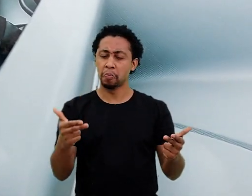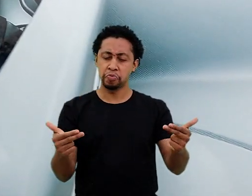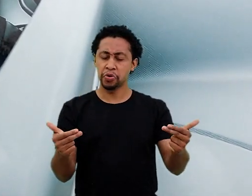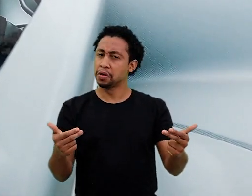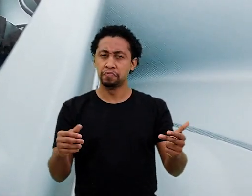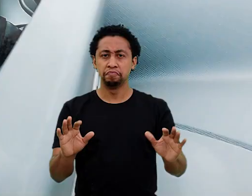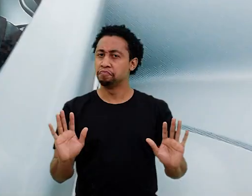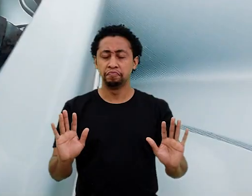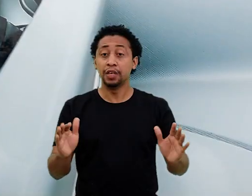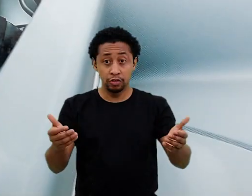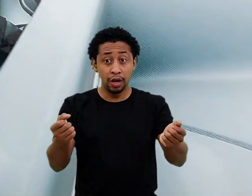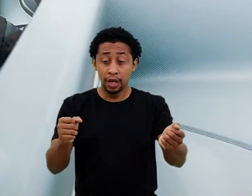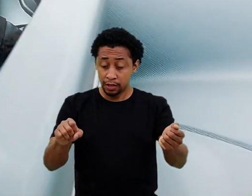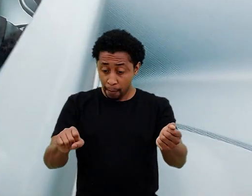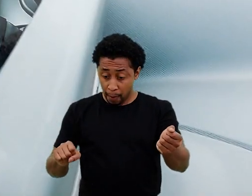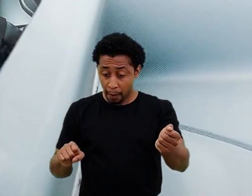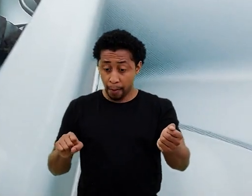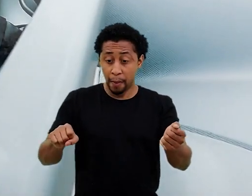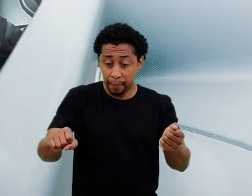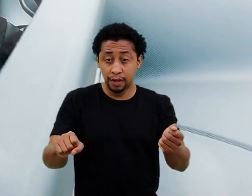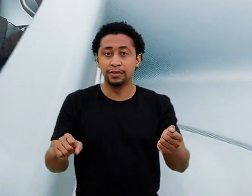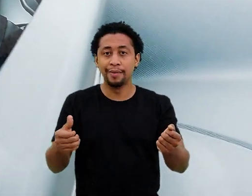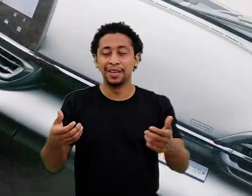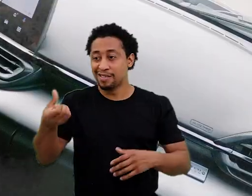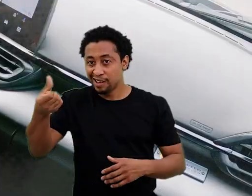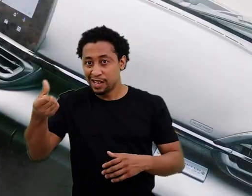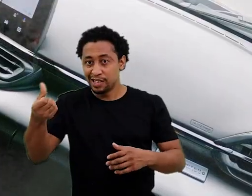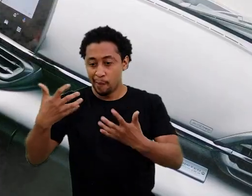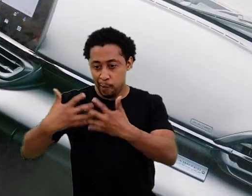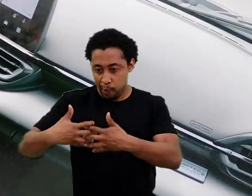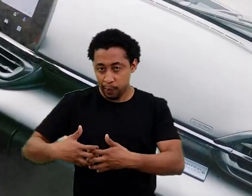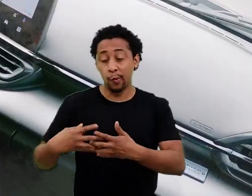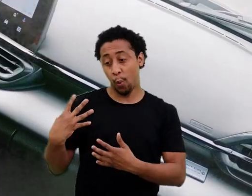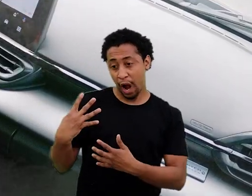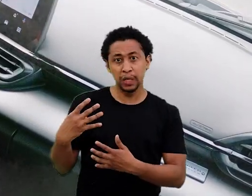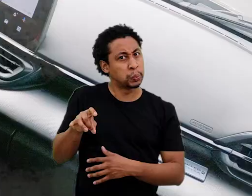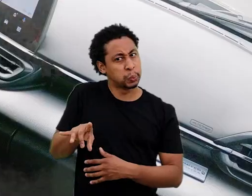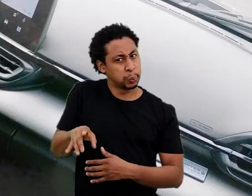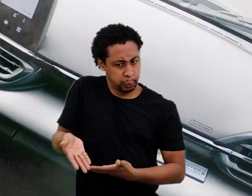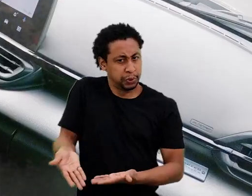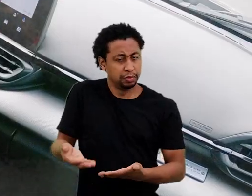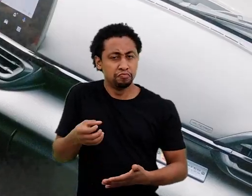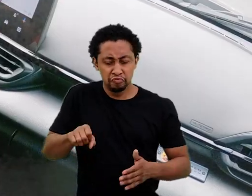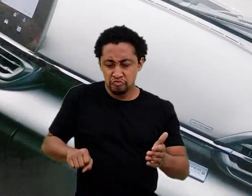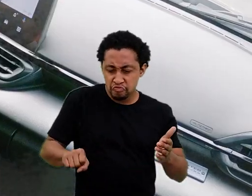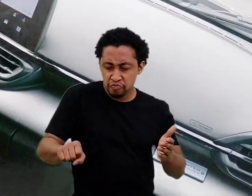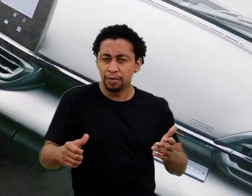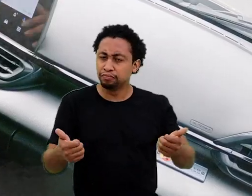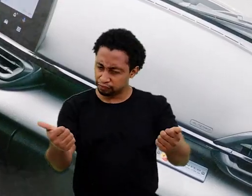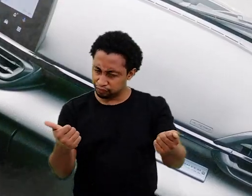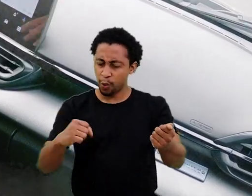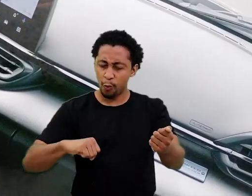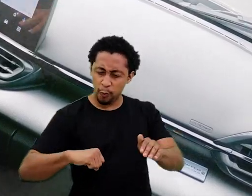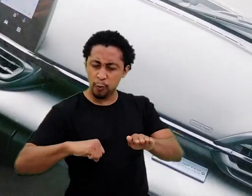meio kickdown que ele já desceu 2 marchas de uma vez, foi da 6ª para a 4ª. Então força não falta, até com o torque todo desse motor.